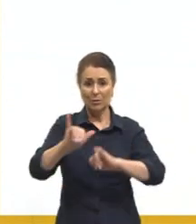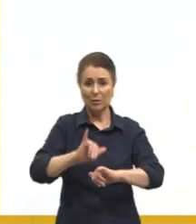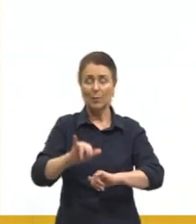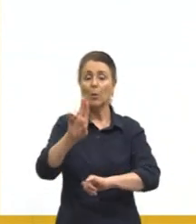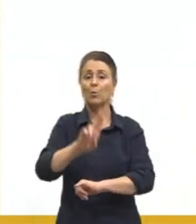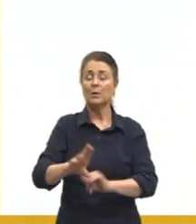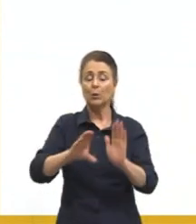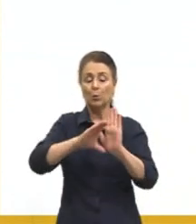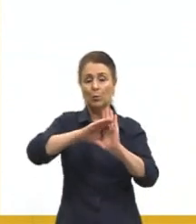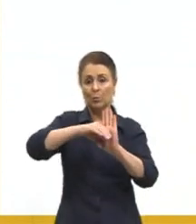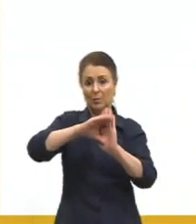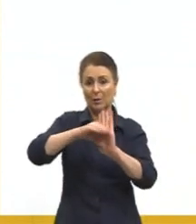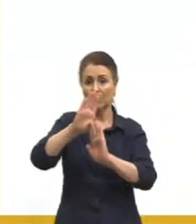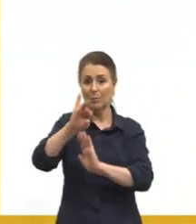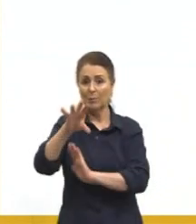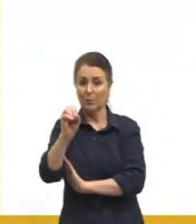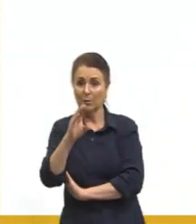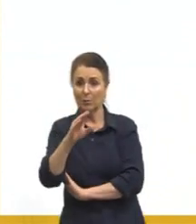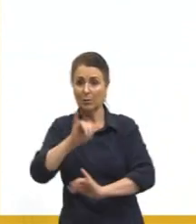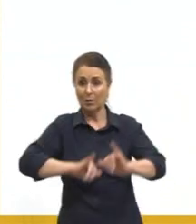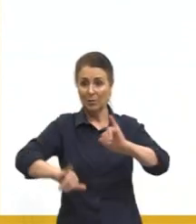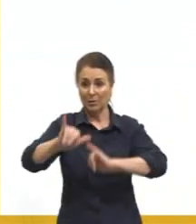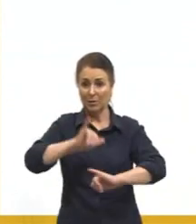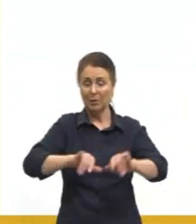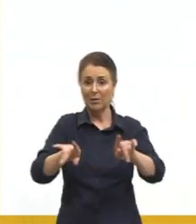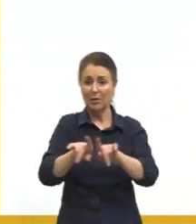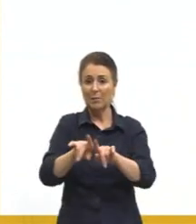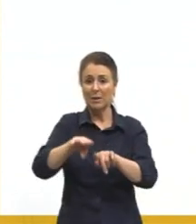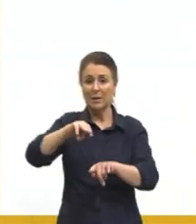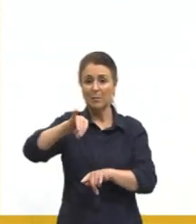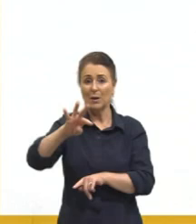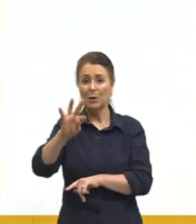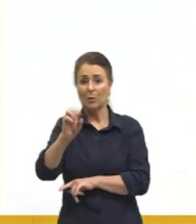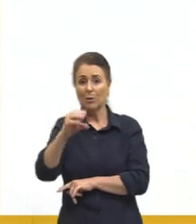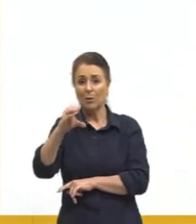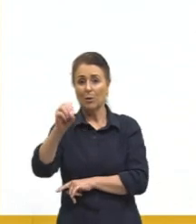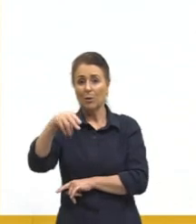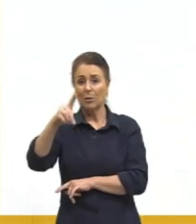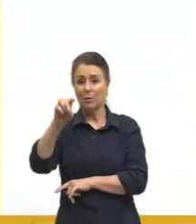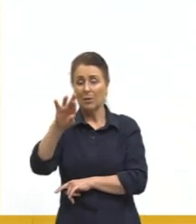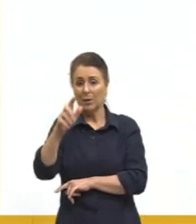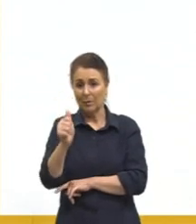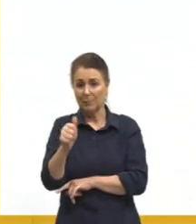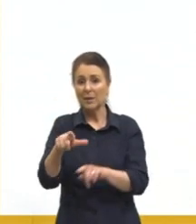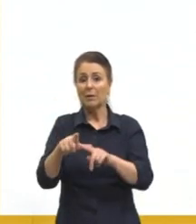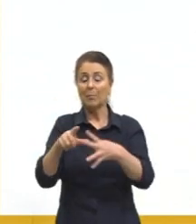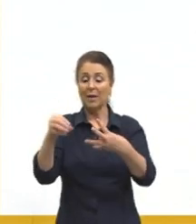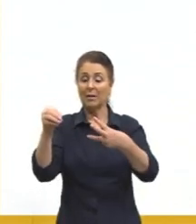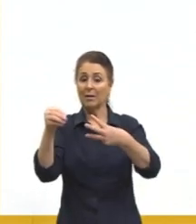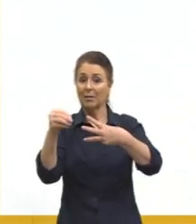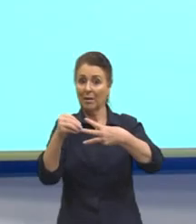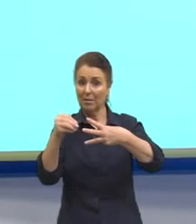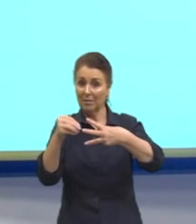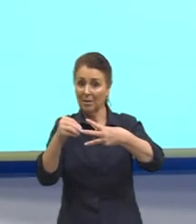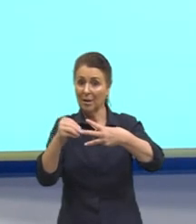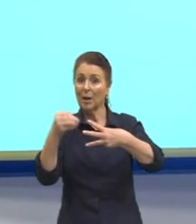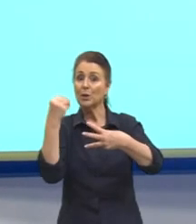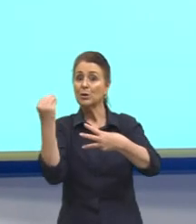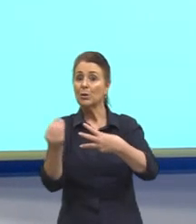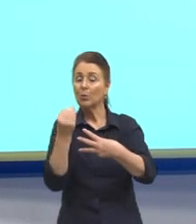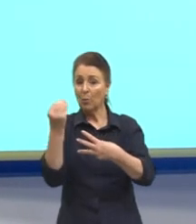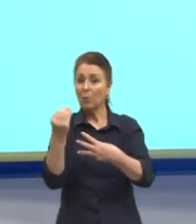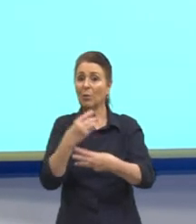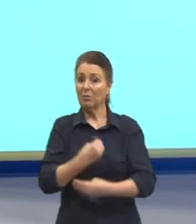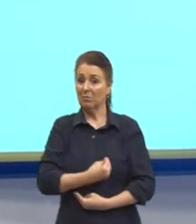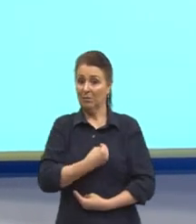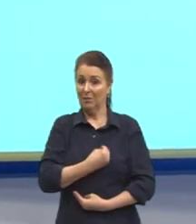de bioquímica lá na mitocôndria respiração celular nós falamos na aula de 11 de